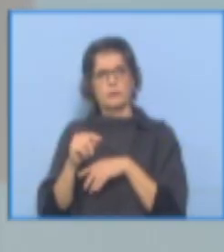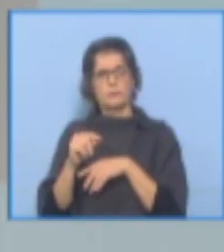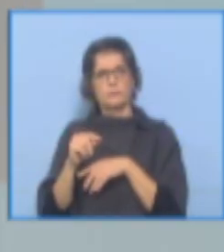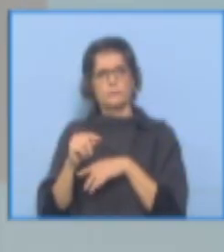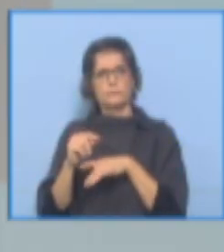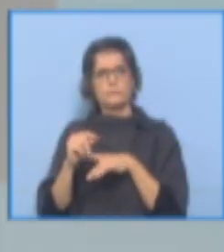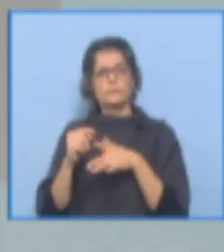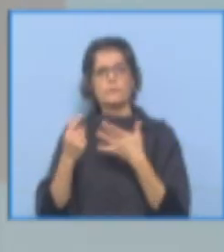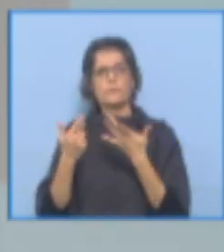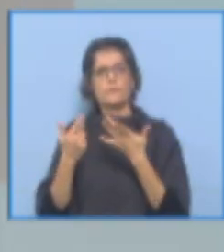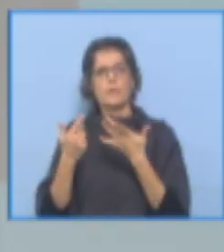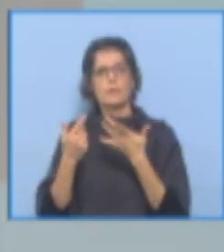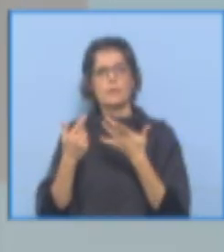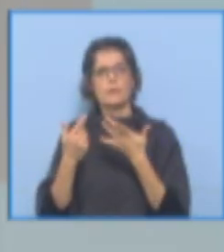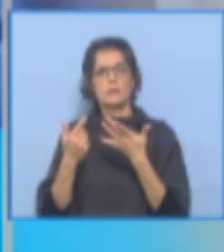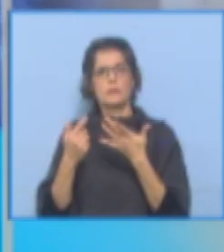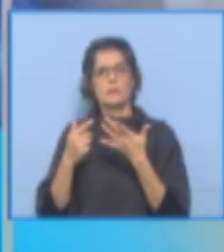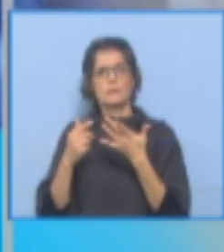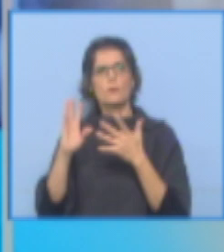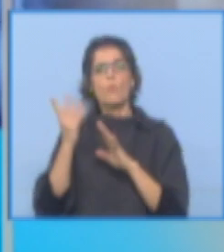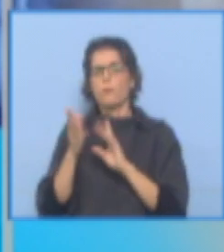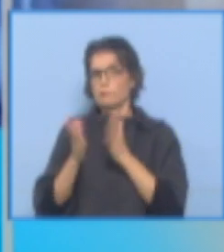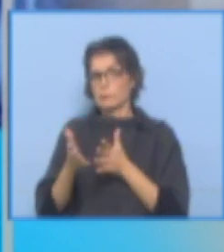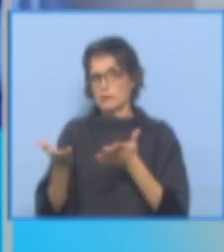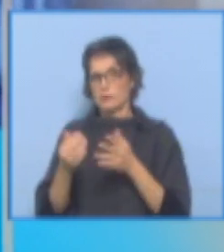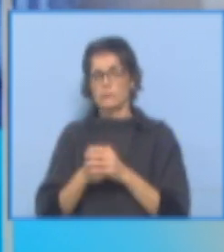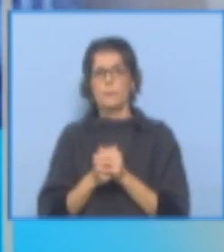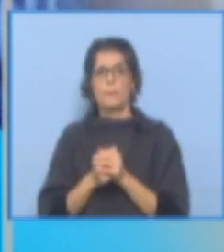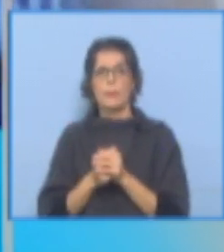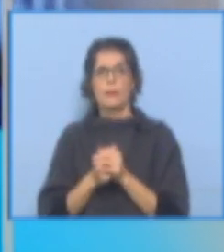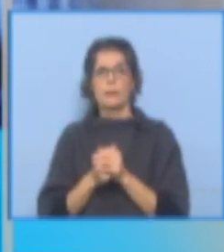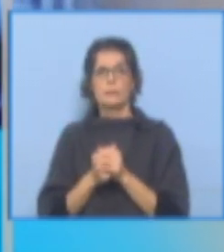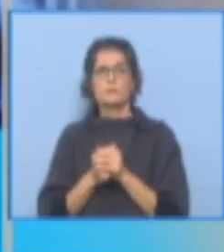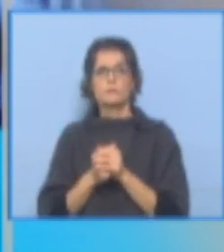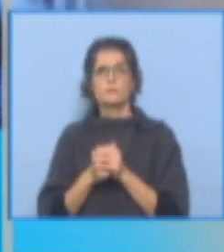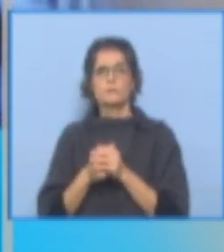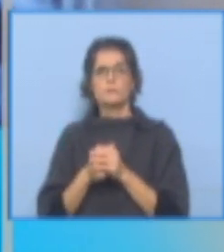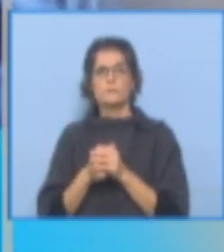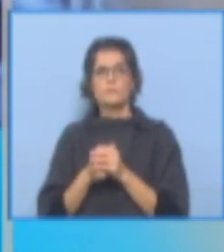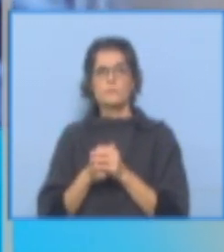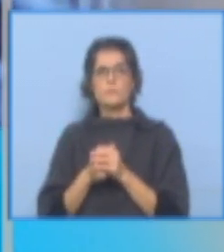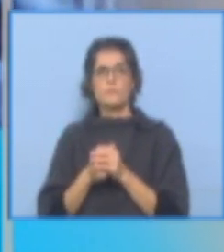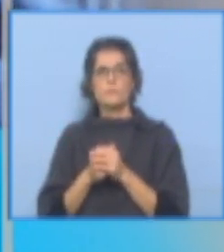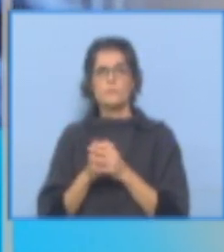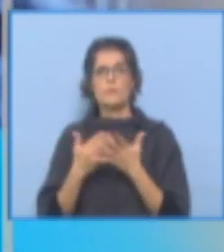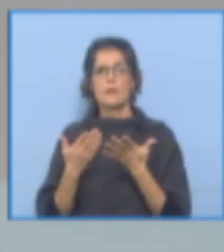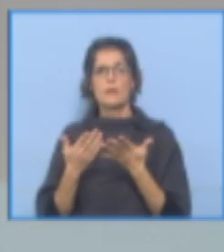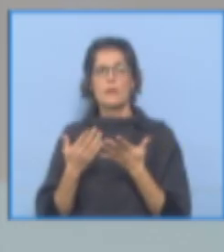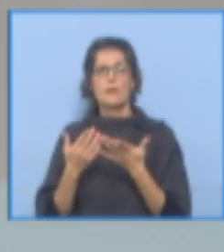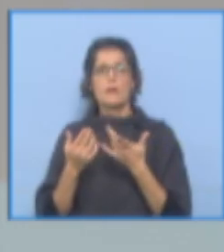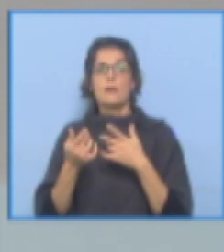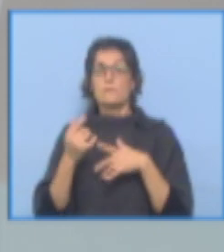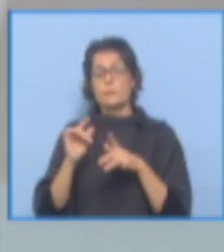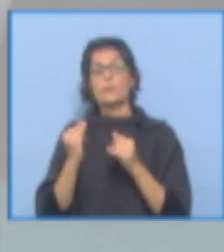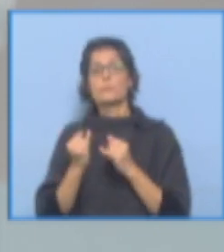fundo, sofrido todas as pressões ou continuem a resistir às pressões para afastar, exatamente. Não afeta a independência de cada uma das